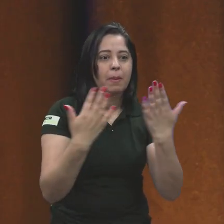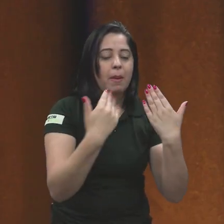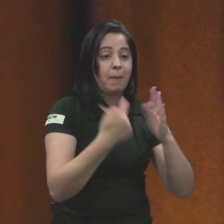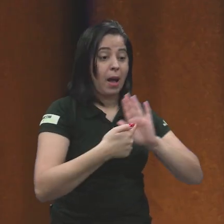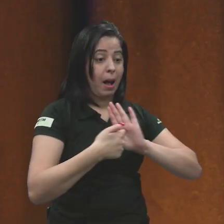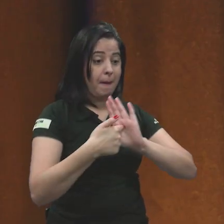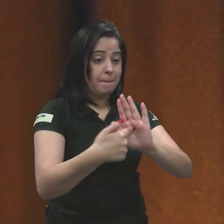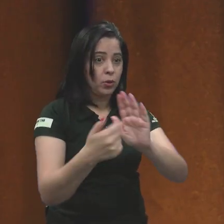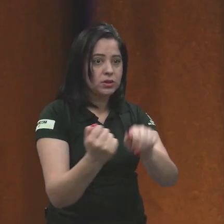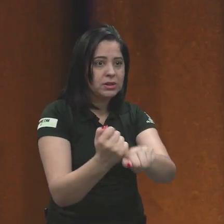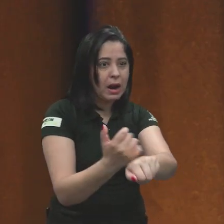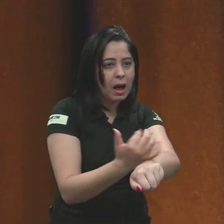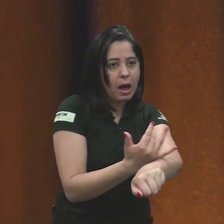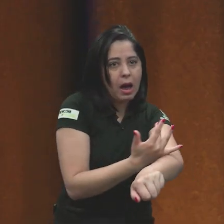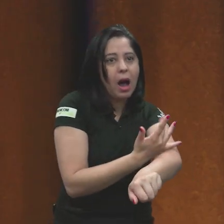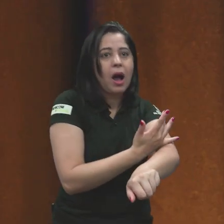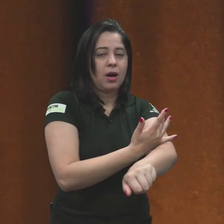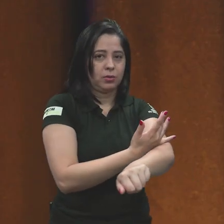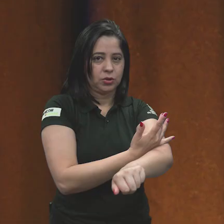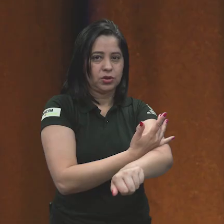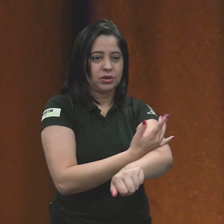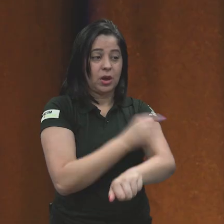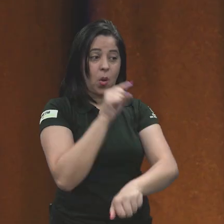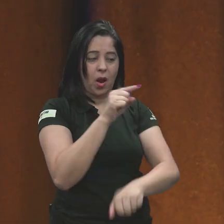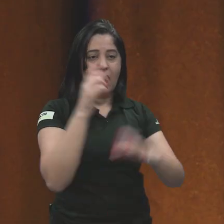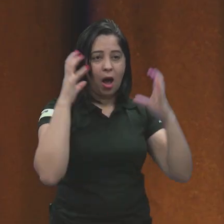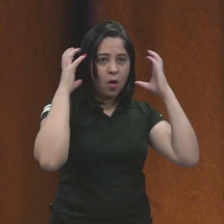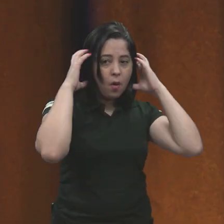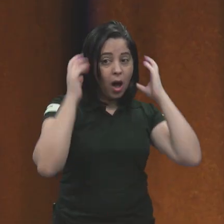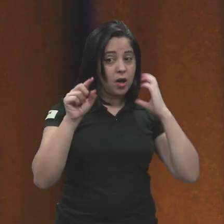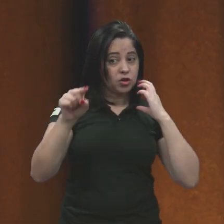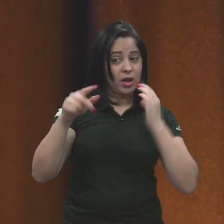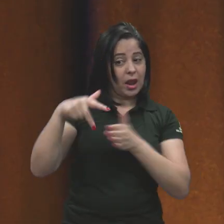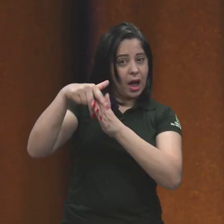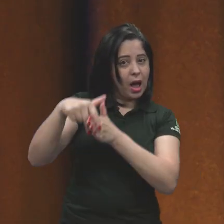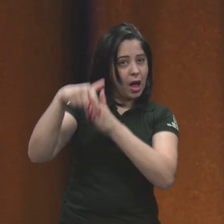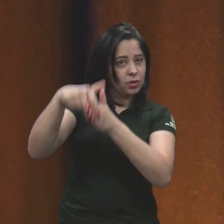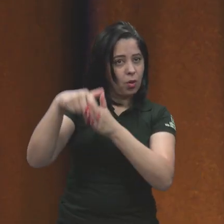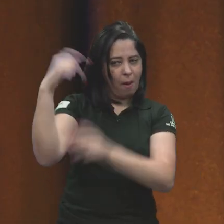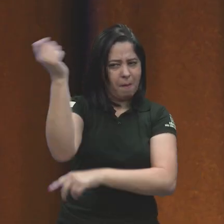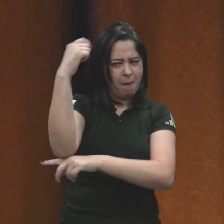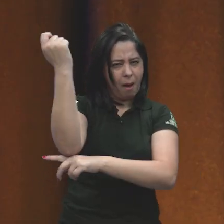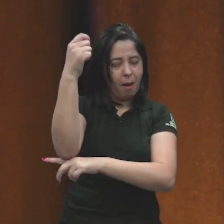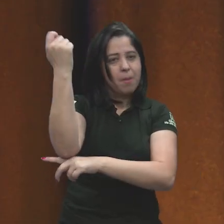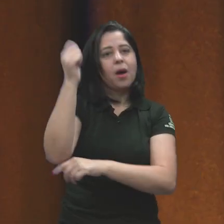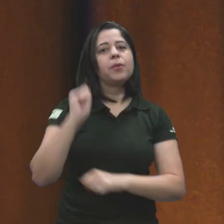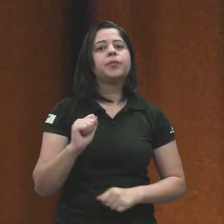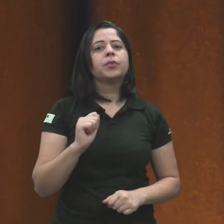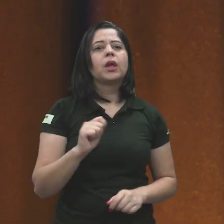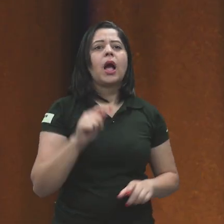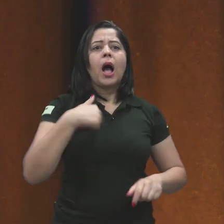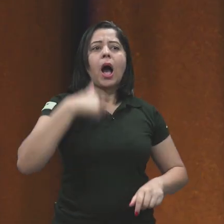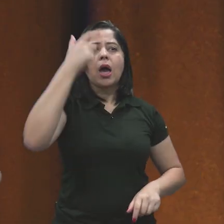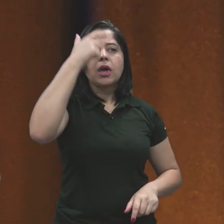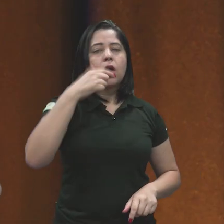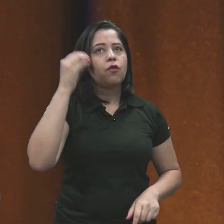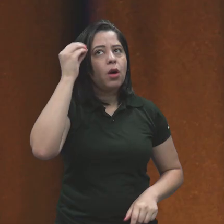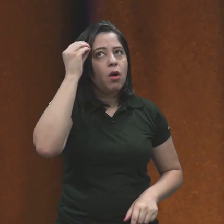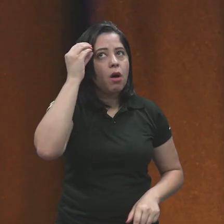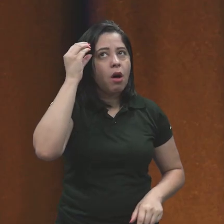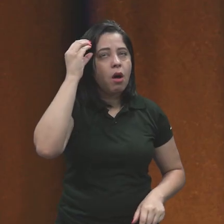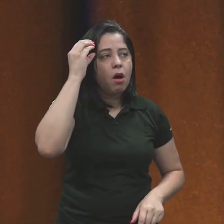emoção que acontecia tanto no rádio, né, quanto nas arenas do rodeio. E também isso foi me ajudando a compreender melhor